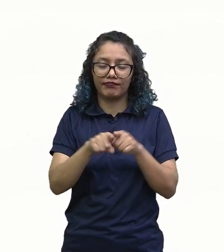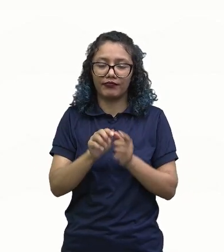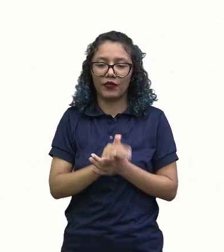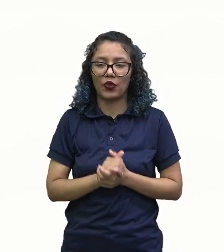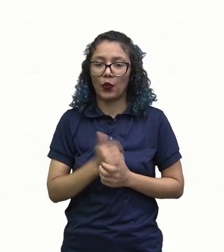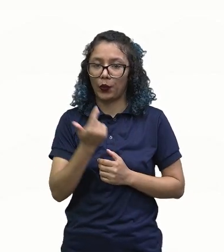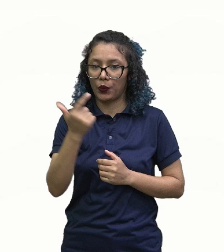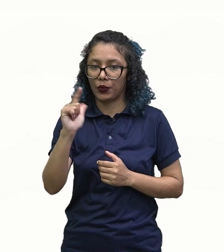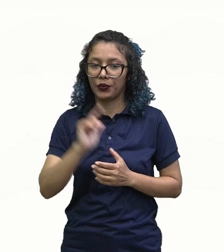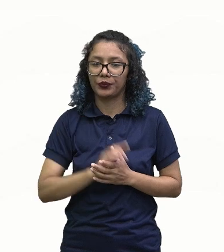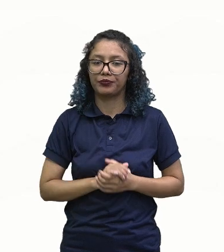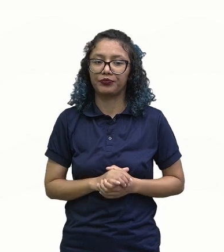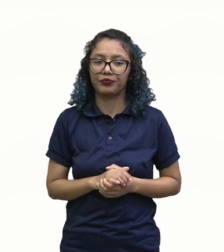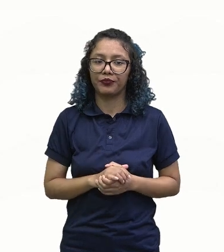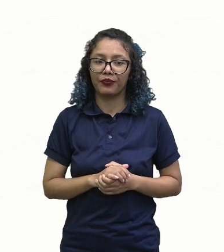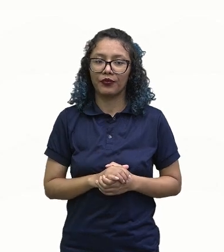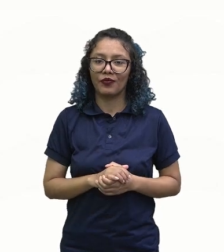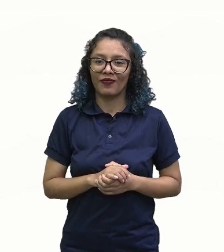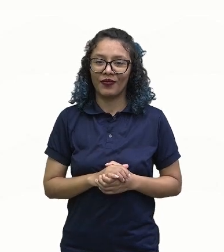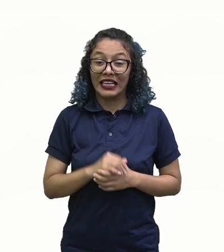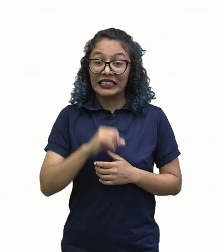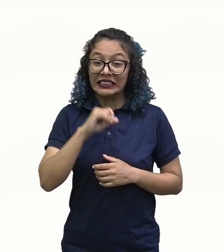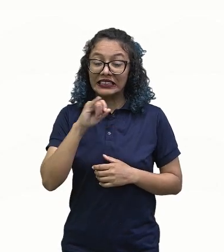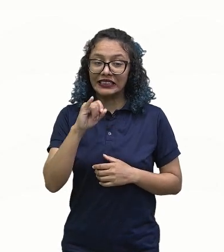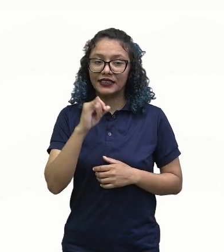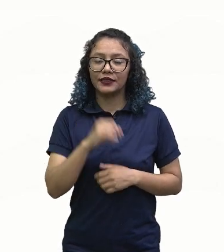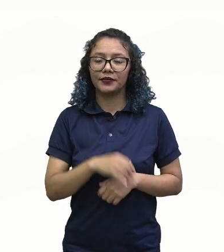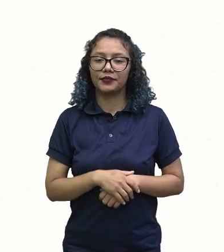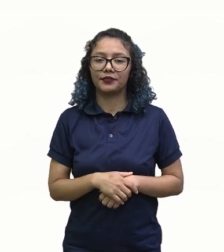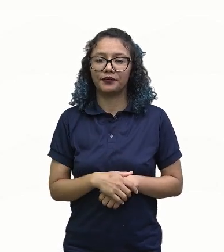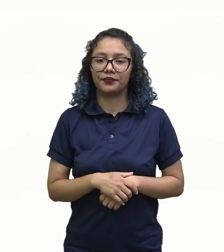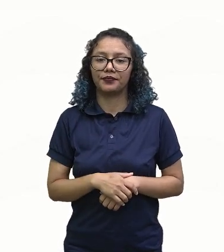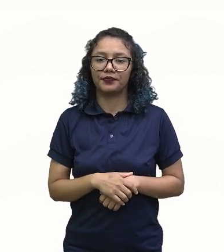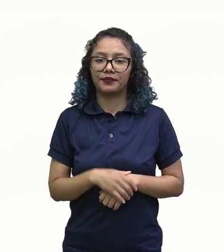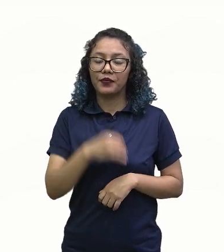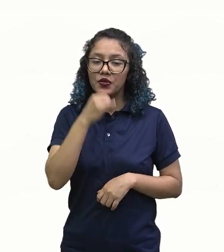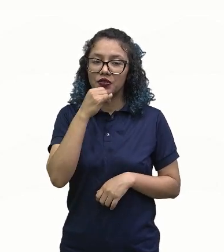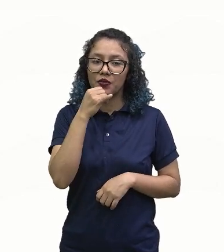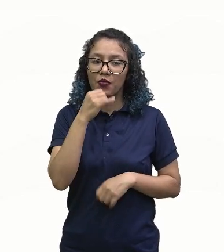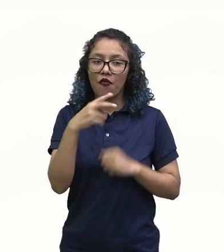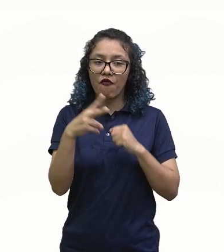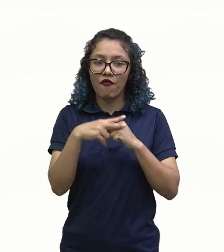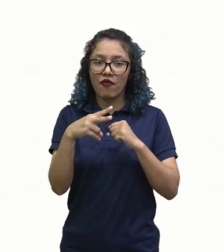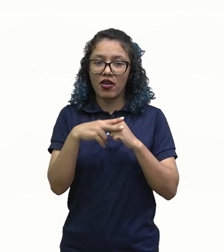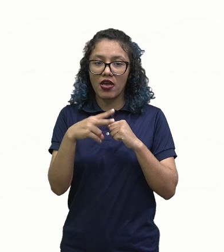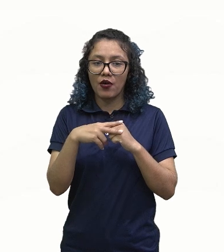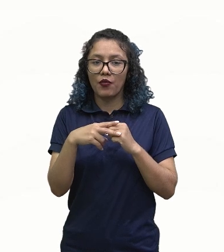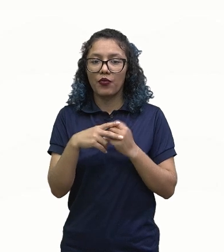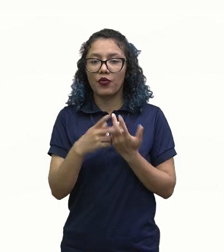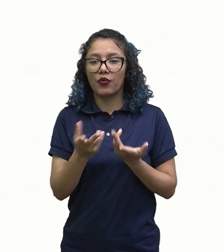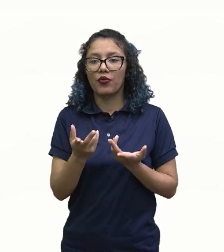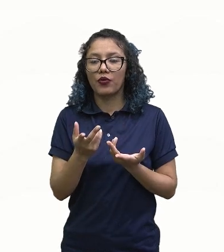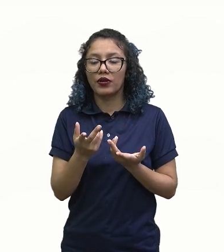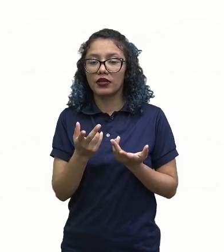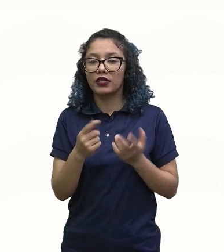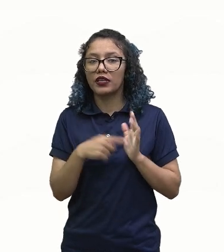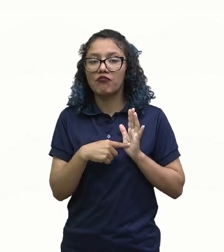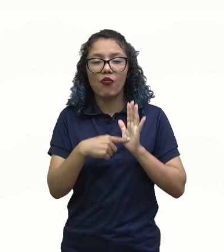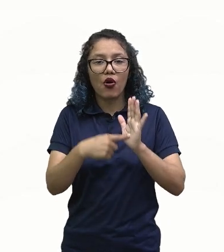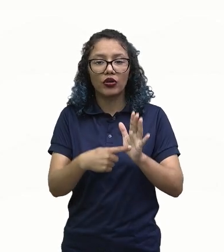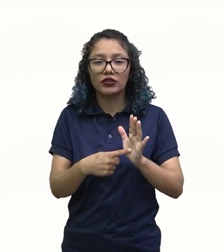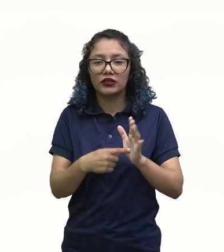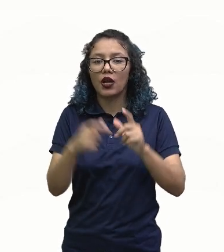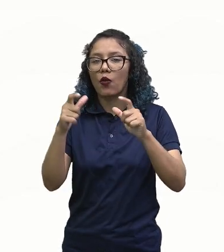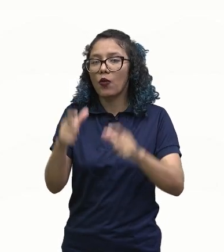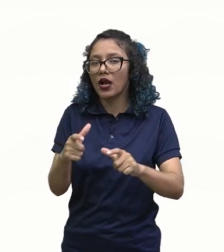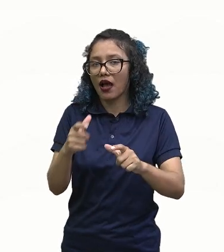E quando eu utilizo os verbos que indicam destino, né? Quando você